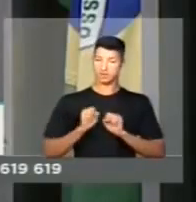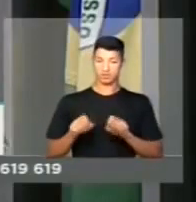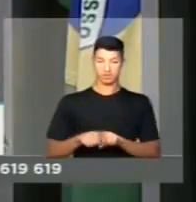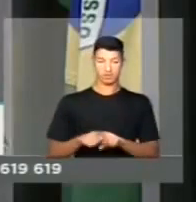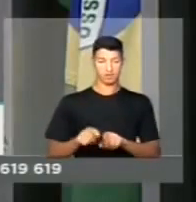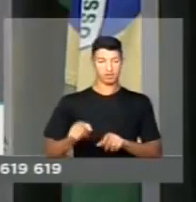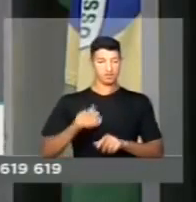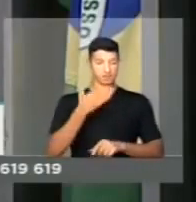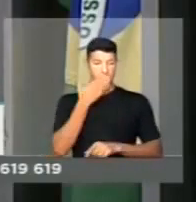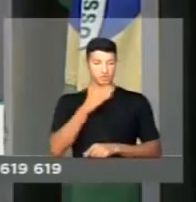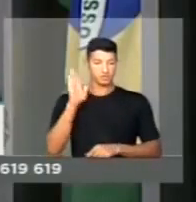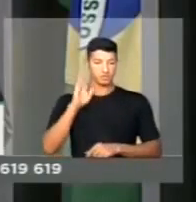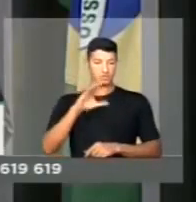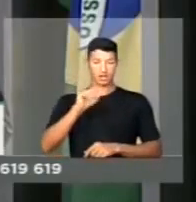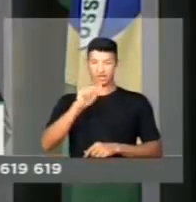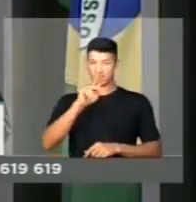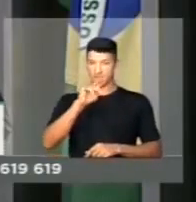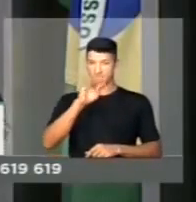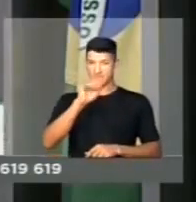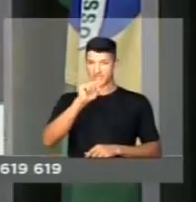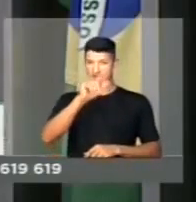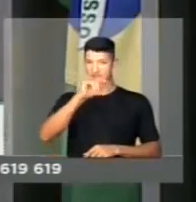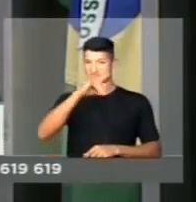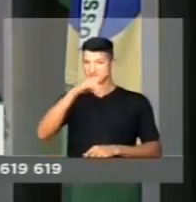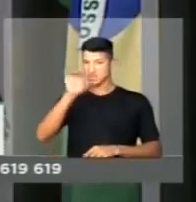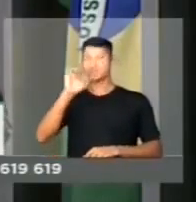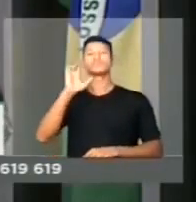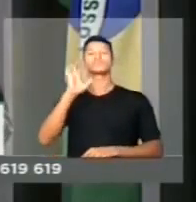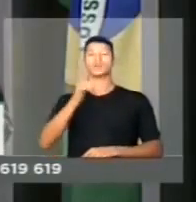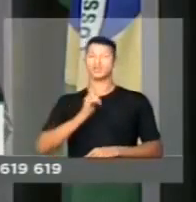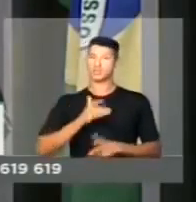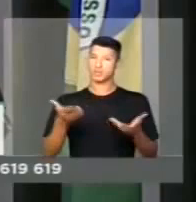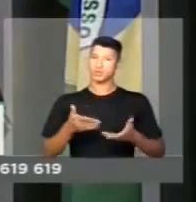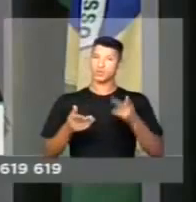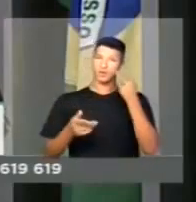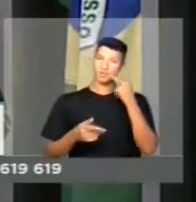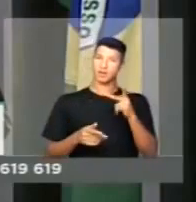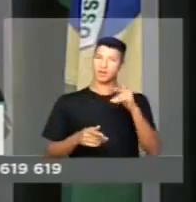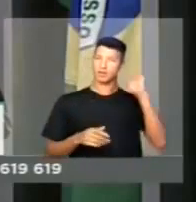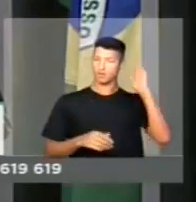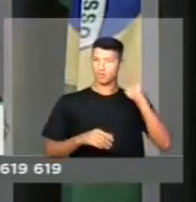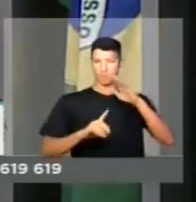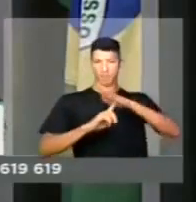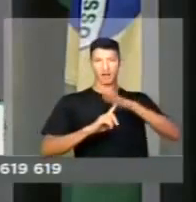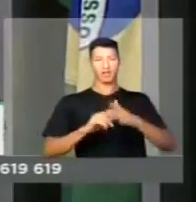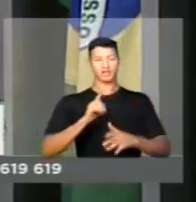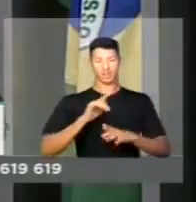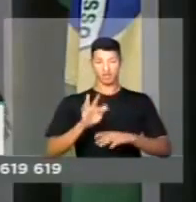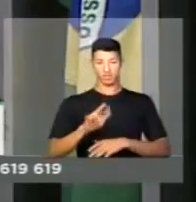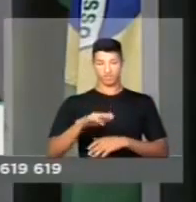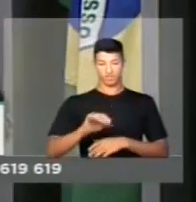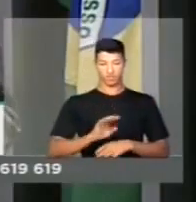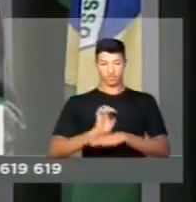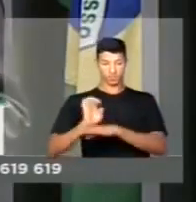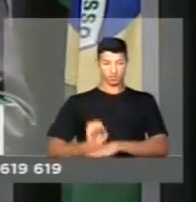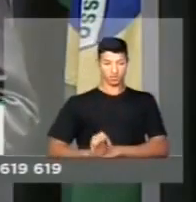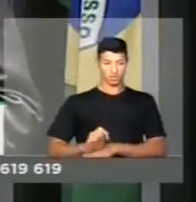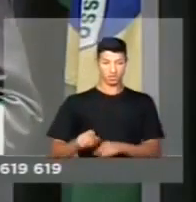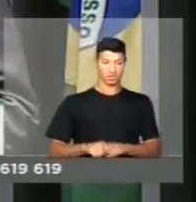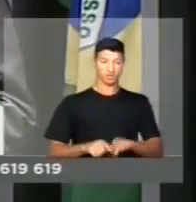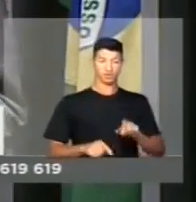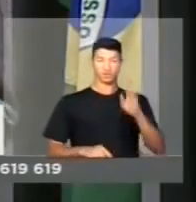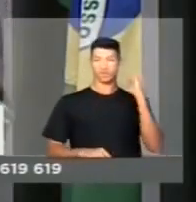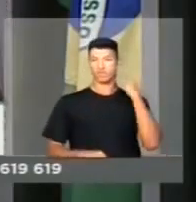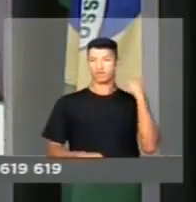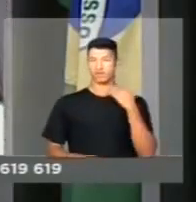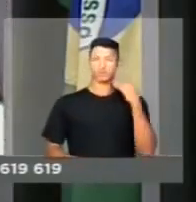capitalizado na forma da capitalização que já existe hoje. O Paraná tem um fundo de capitalização do Estado, Banco do